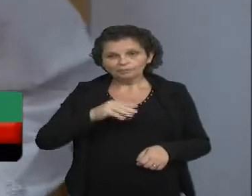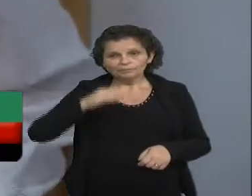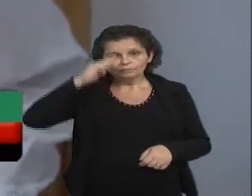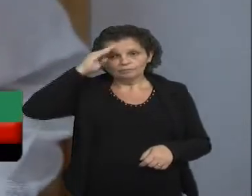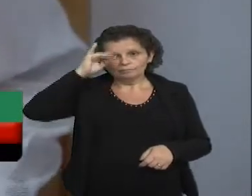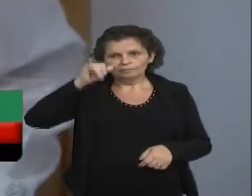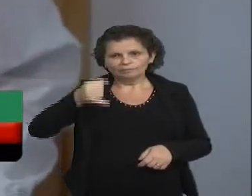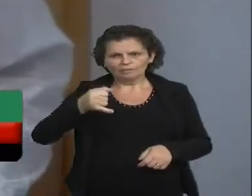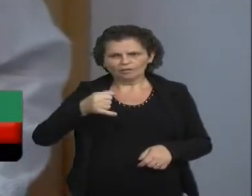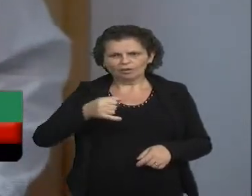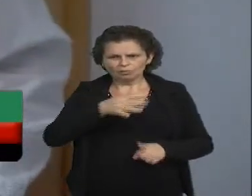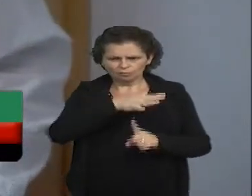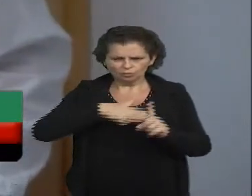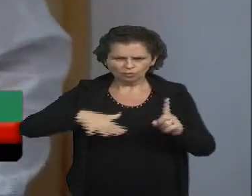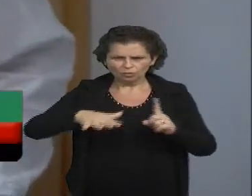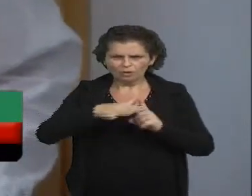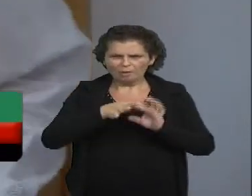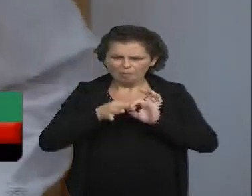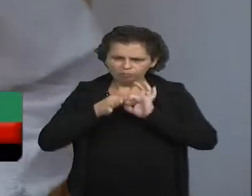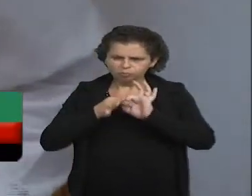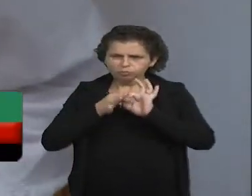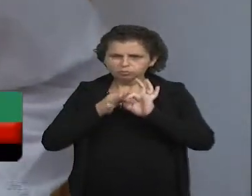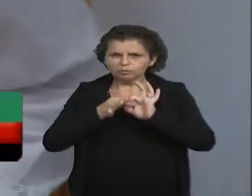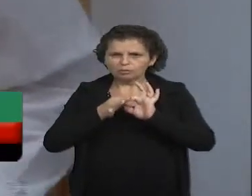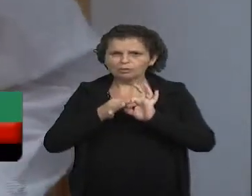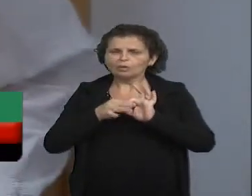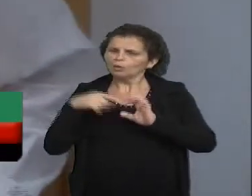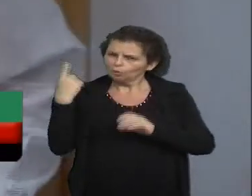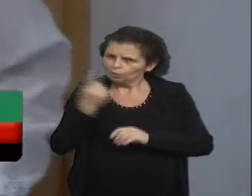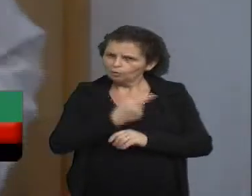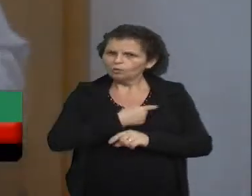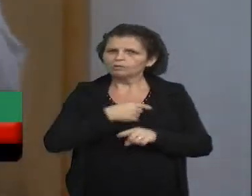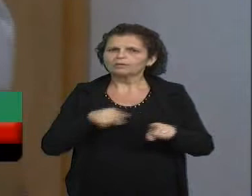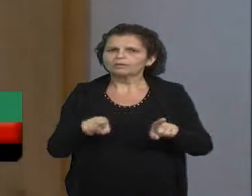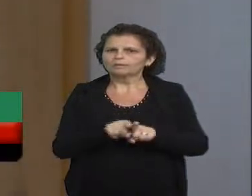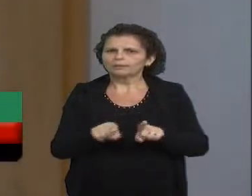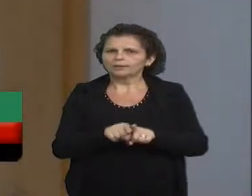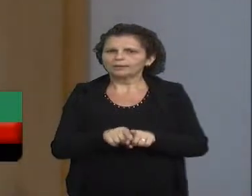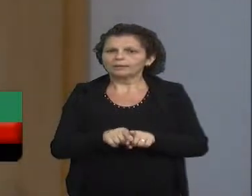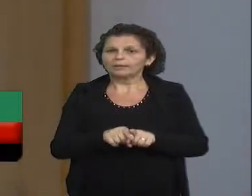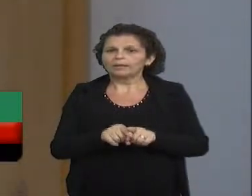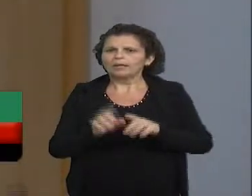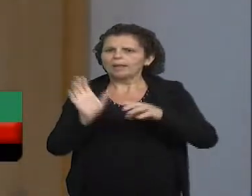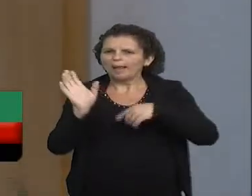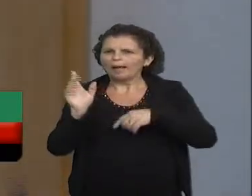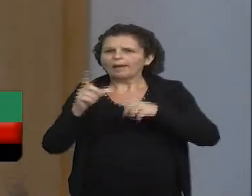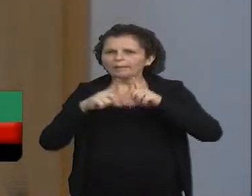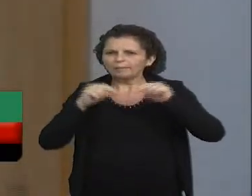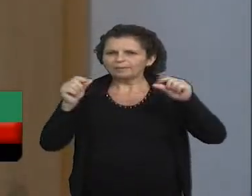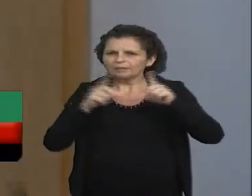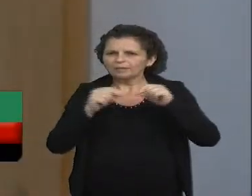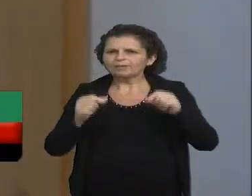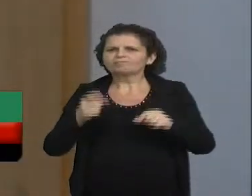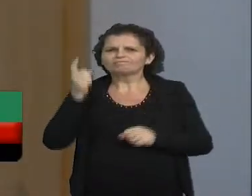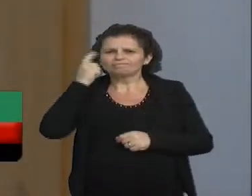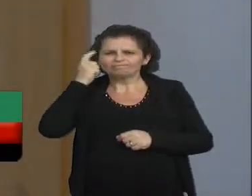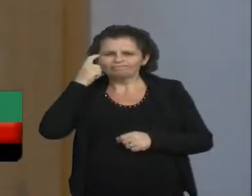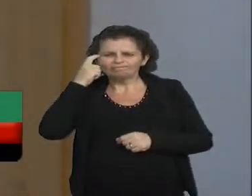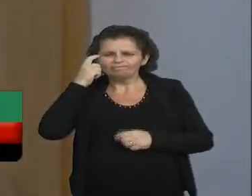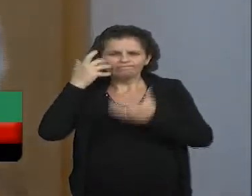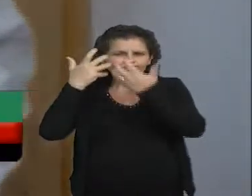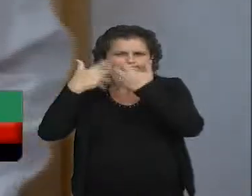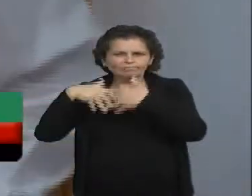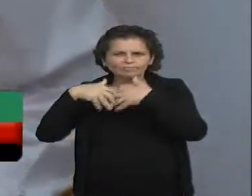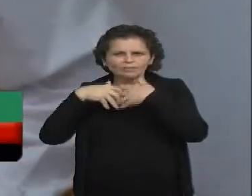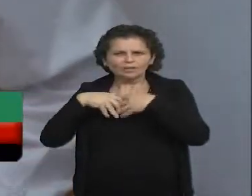sociedade se movimentar, que os parlamentares em Brasília tomem um pouco de consciência e